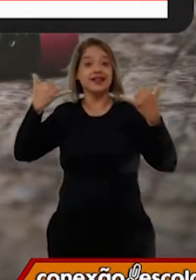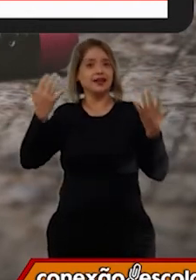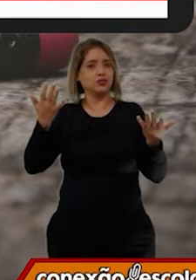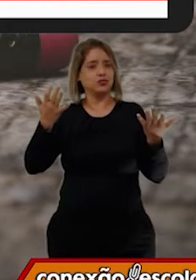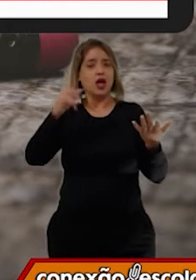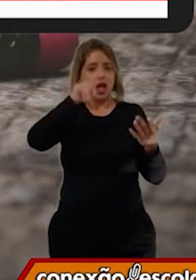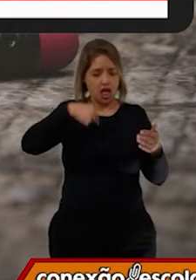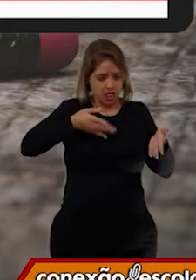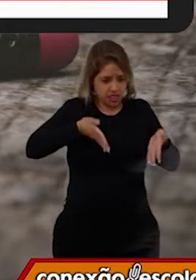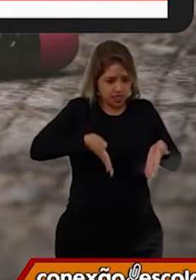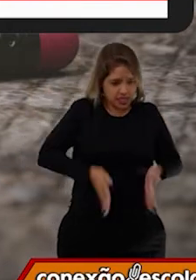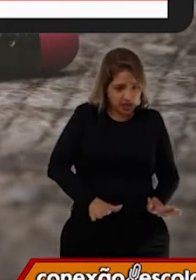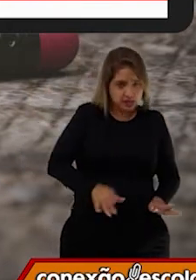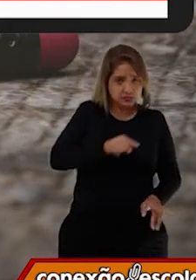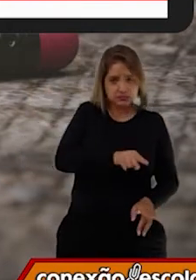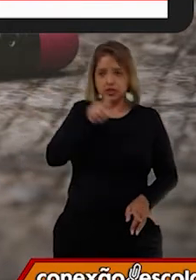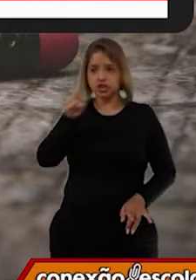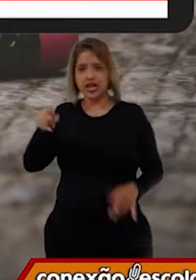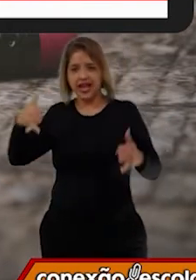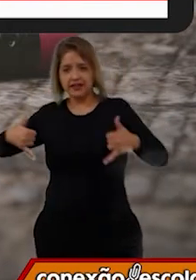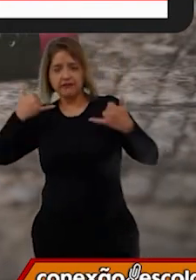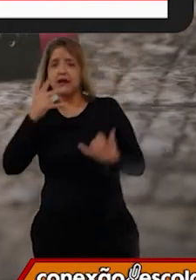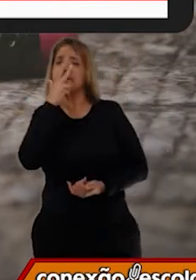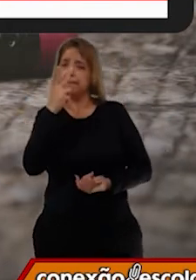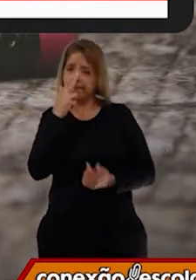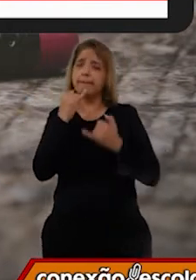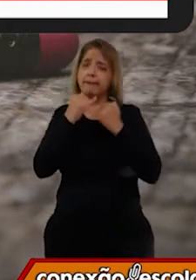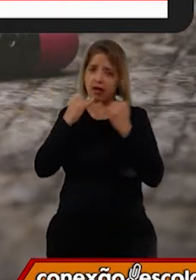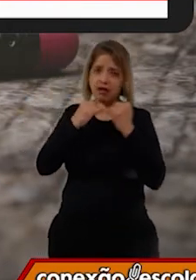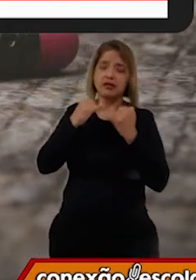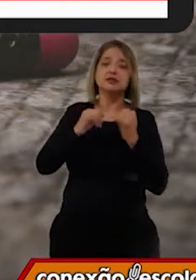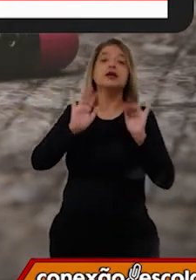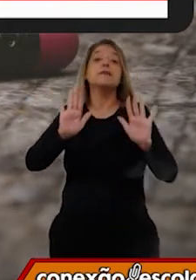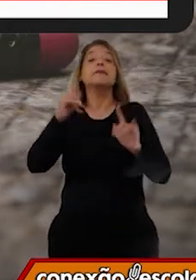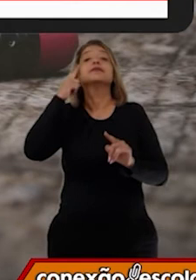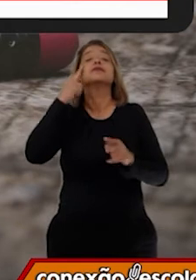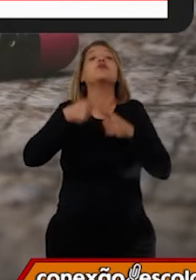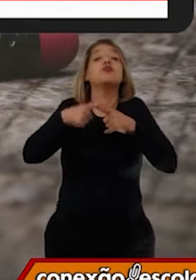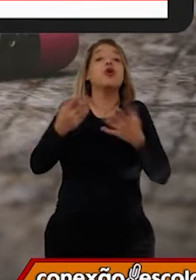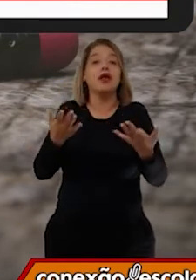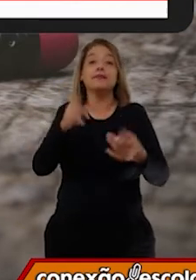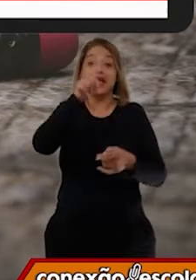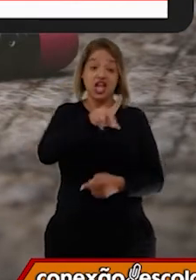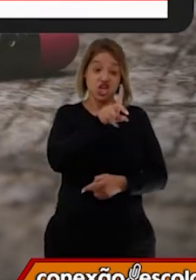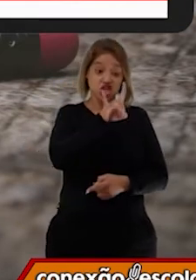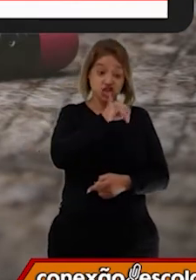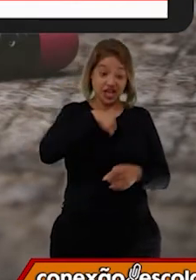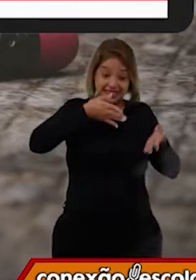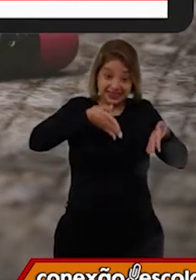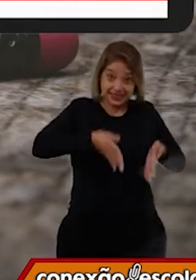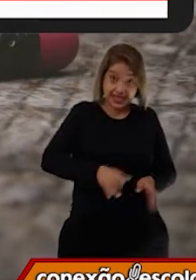do nascimento é muito parecido com o dia do aniversário. Sabe por quê? Dia do nascimento é o dia,